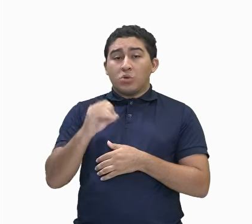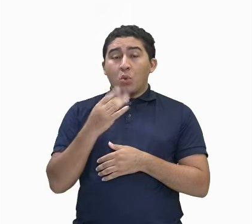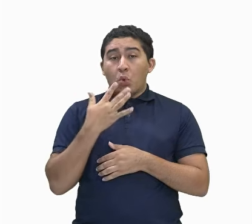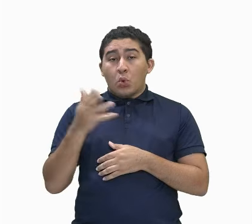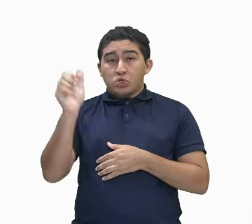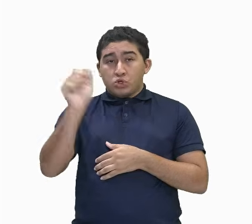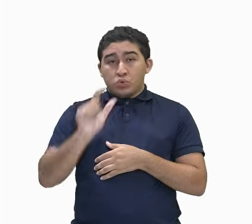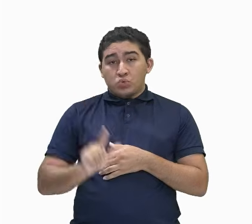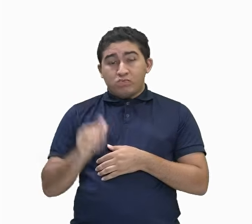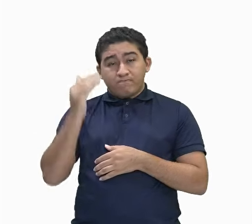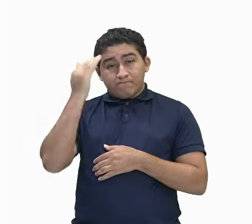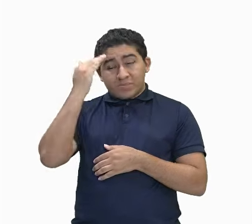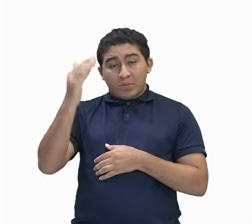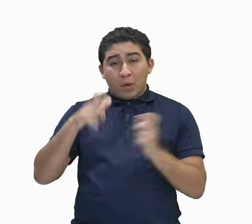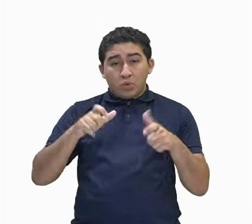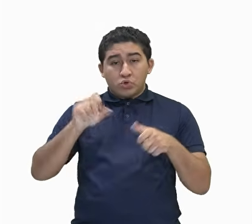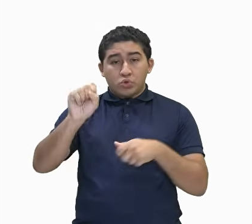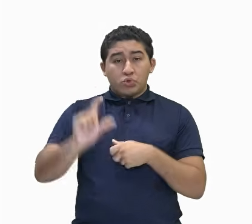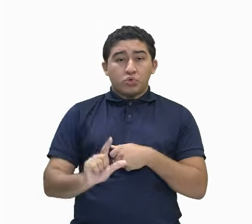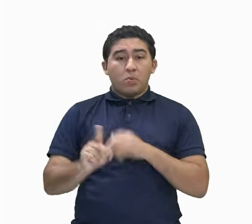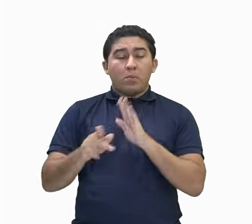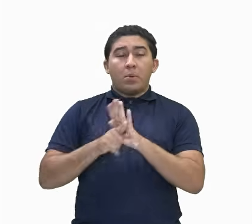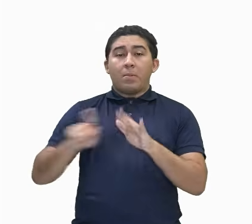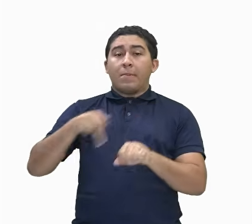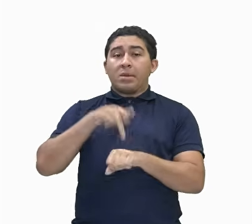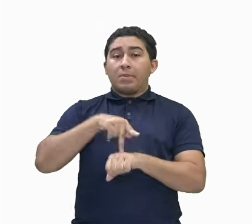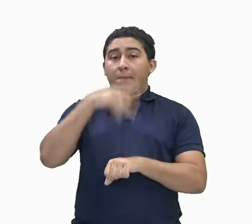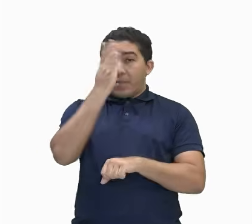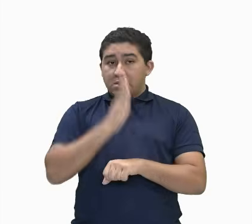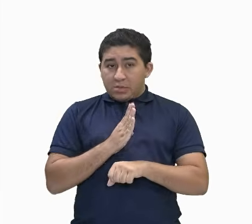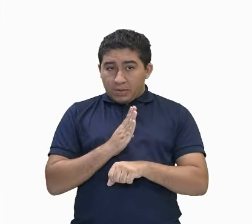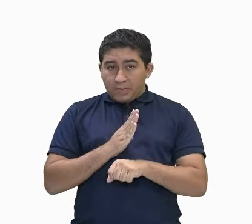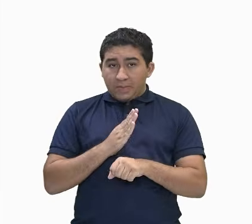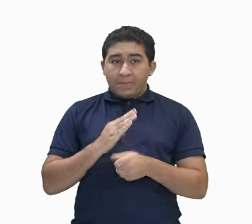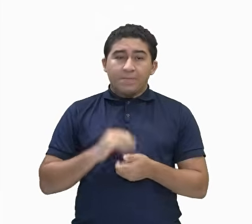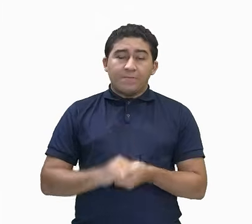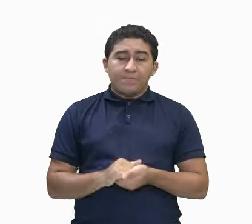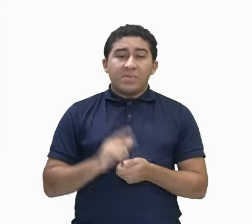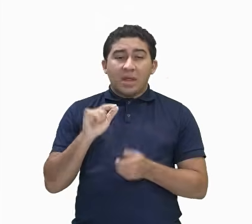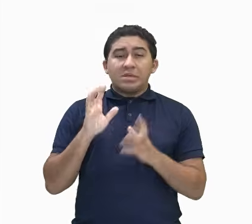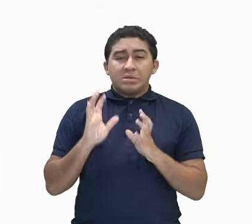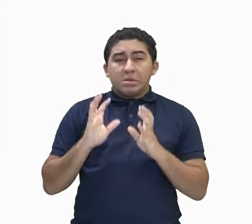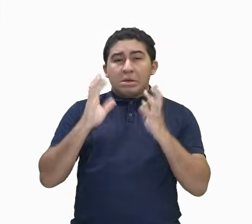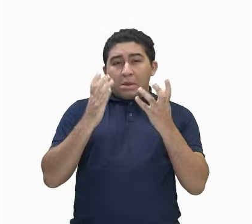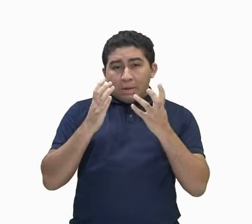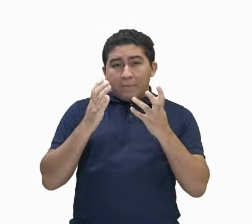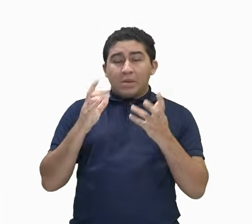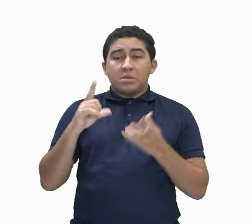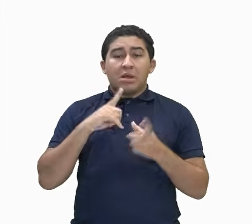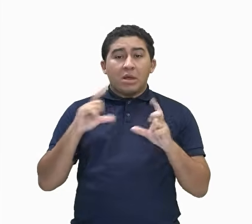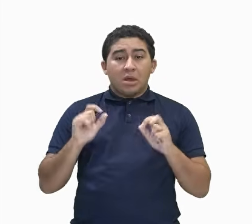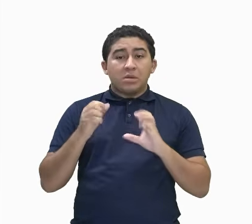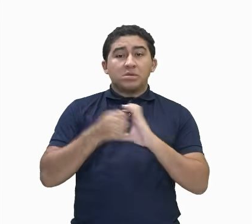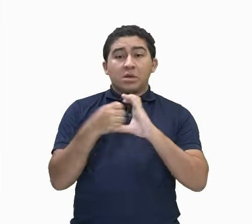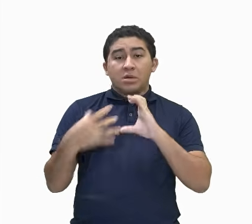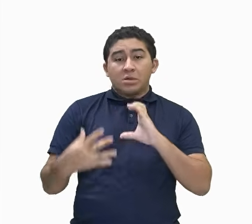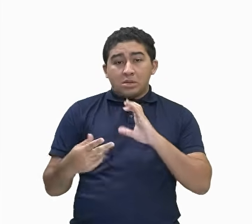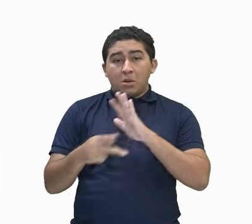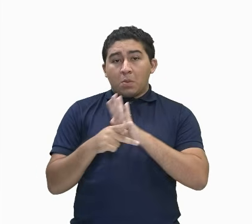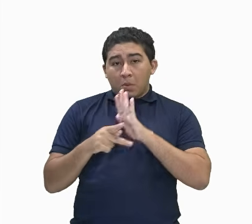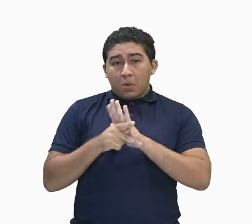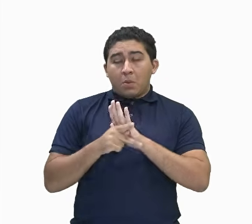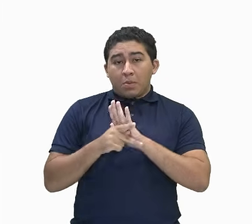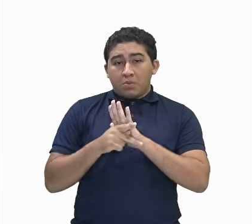aí principalmente a região sul do Brasil, tá? Então, esse clima temperado, ele tem essas